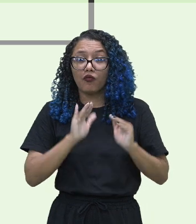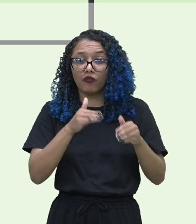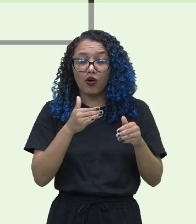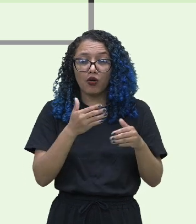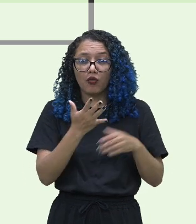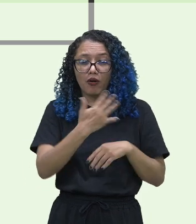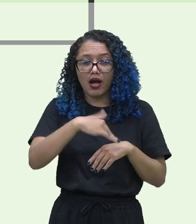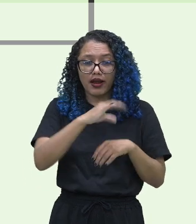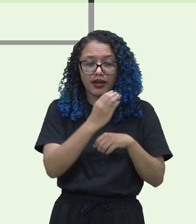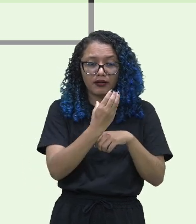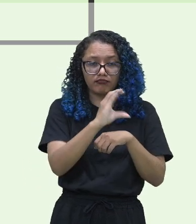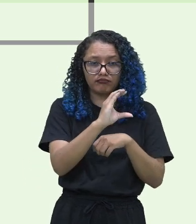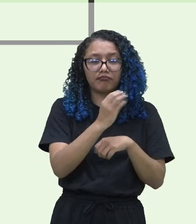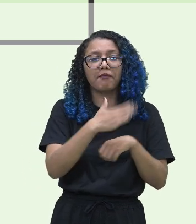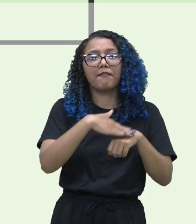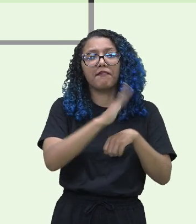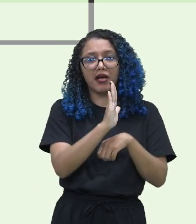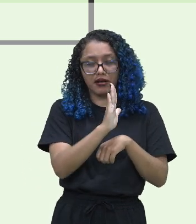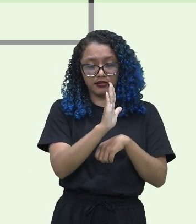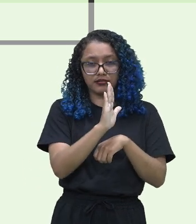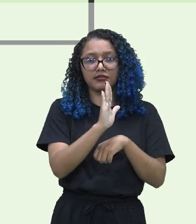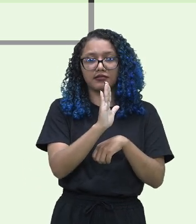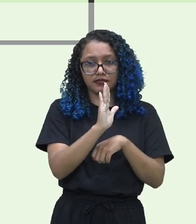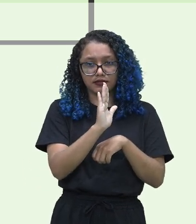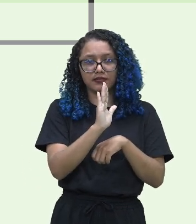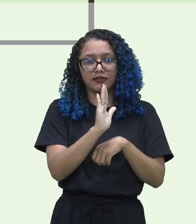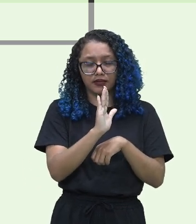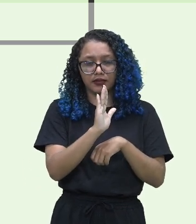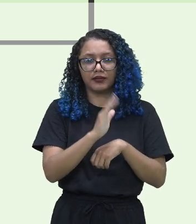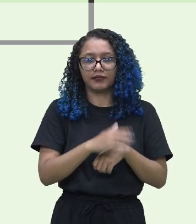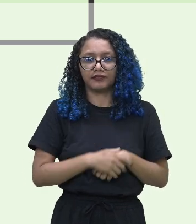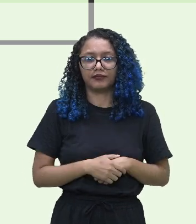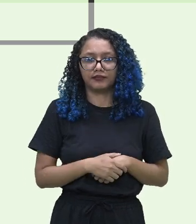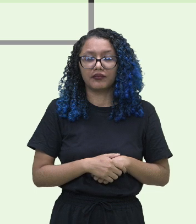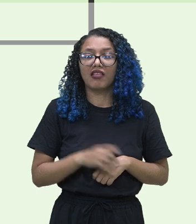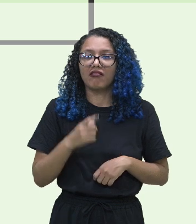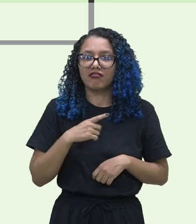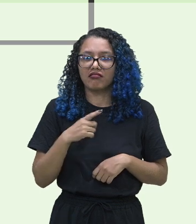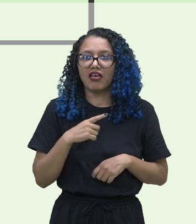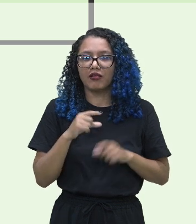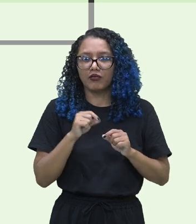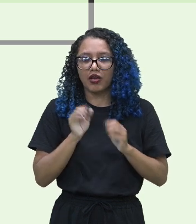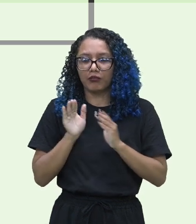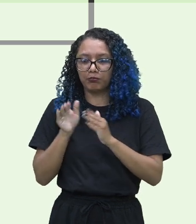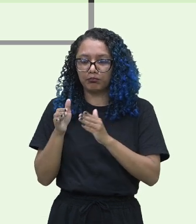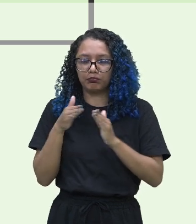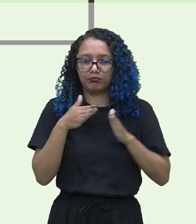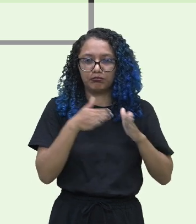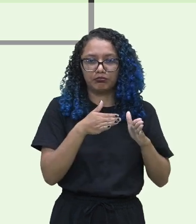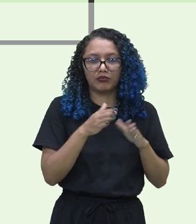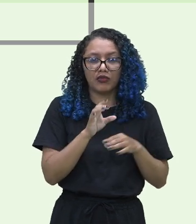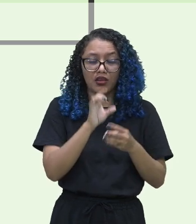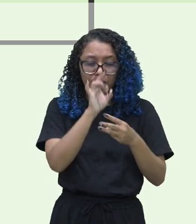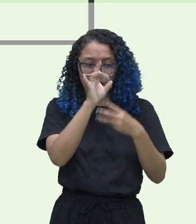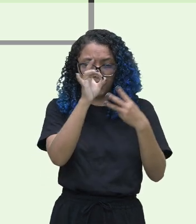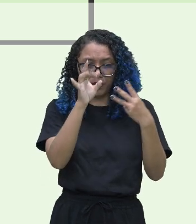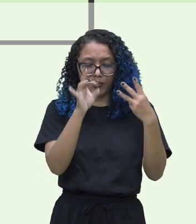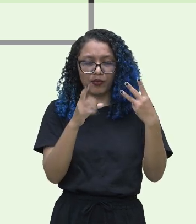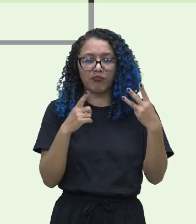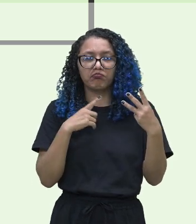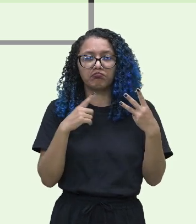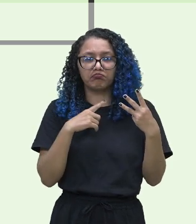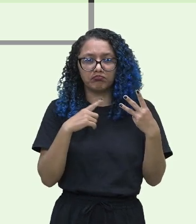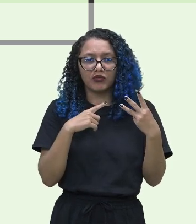Então, ele vai haver esse sentido de direção. Para cada um destes, nós temos